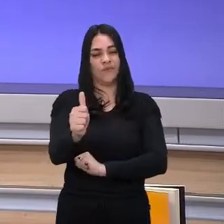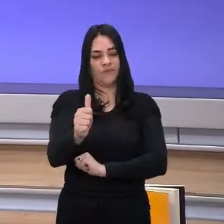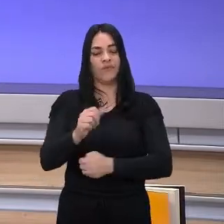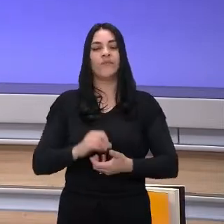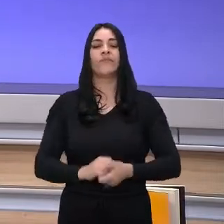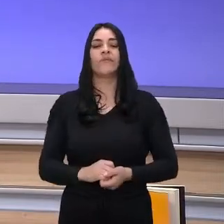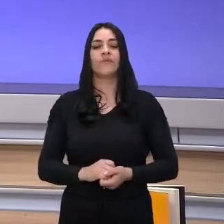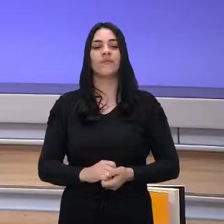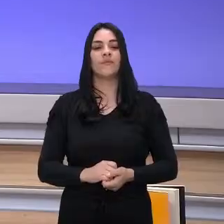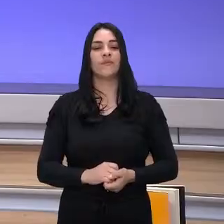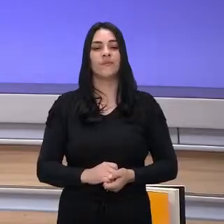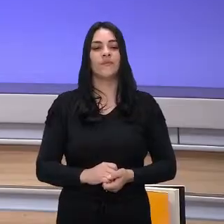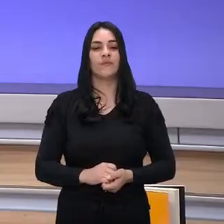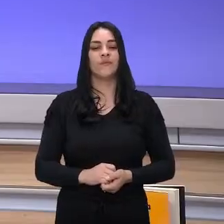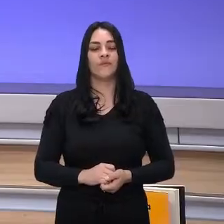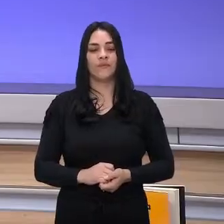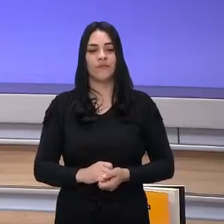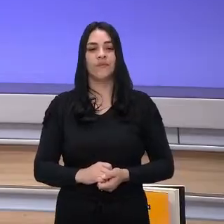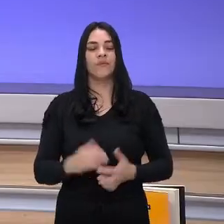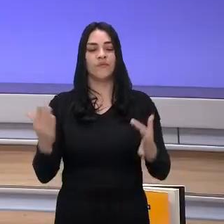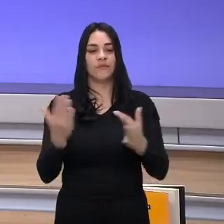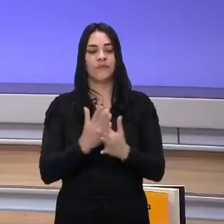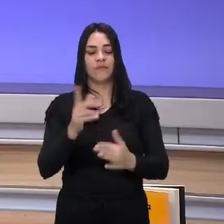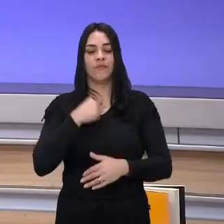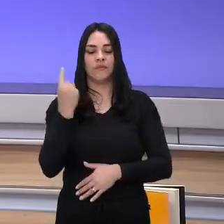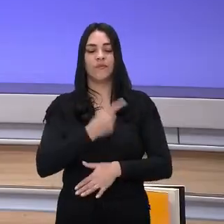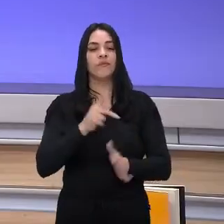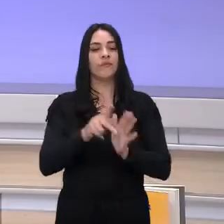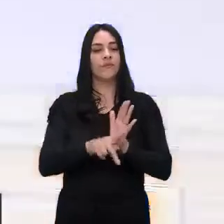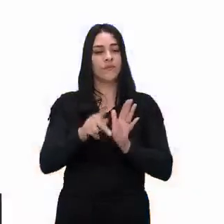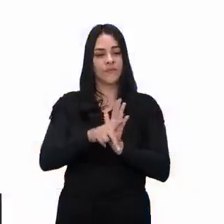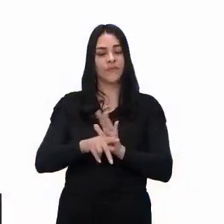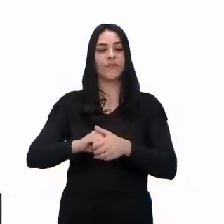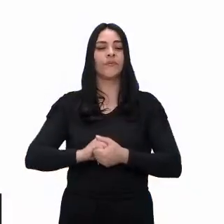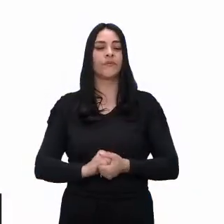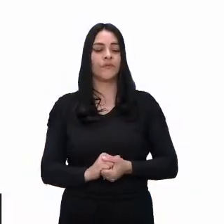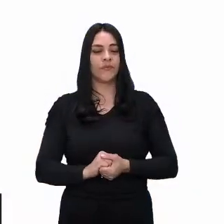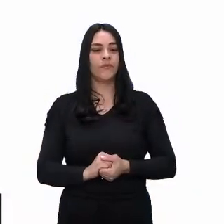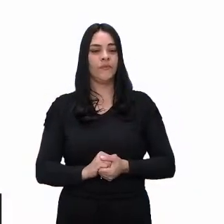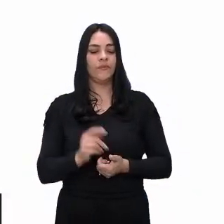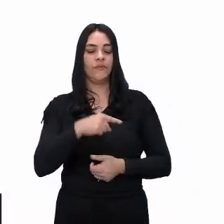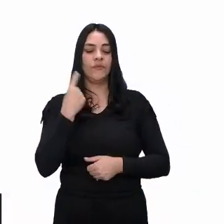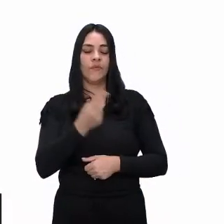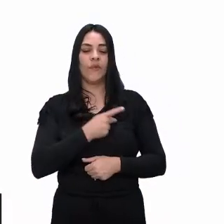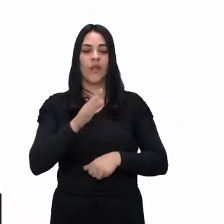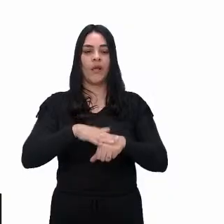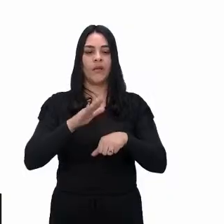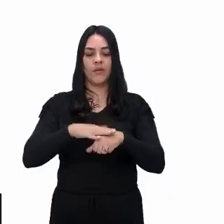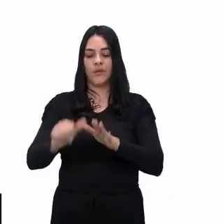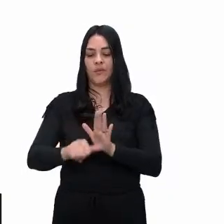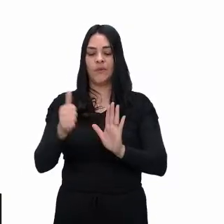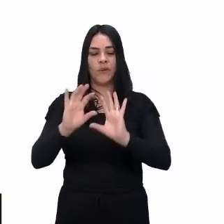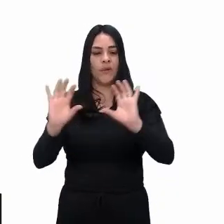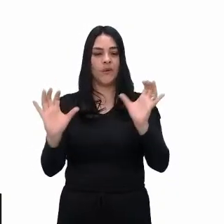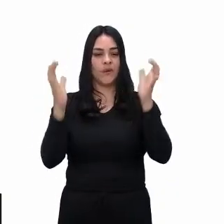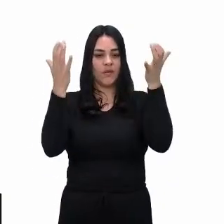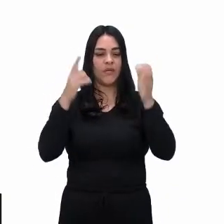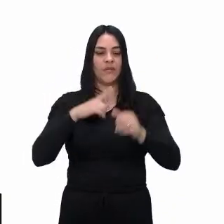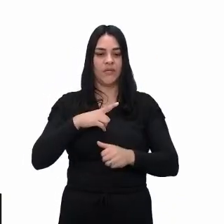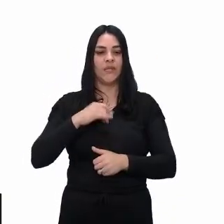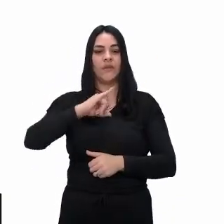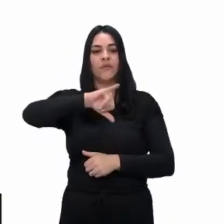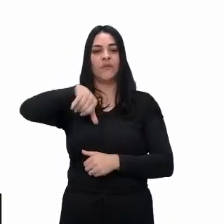ODSs. Entre os nossos projetos, nós fizemos o primeiro festival